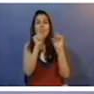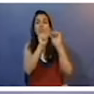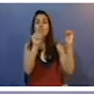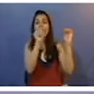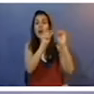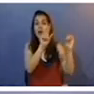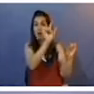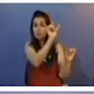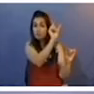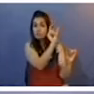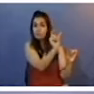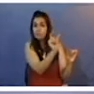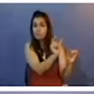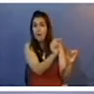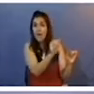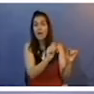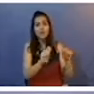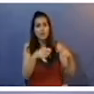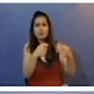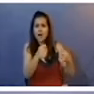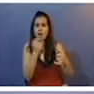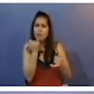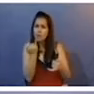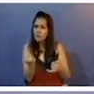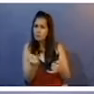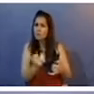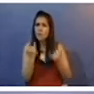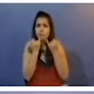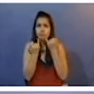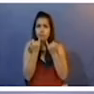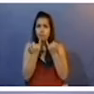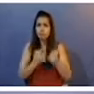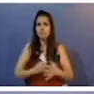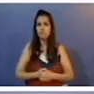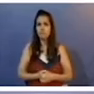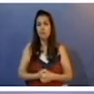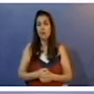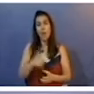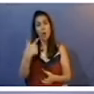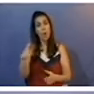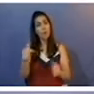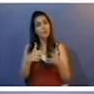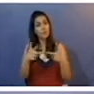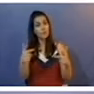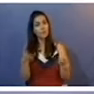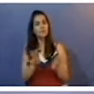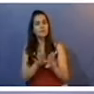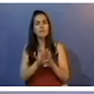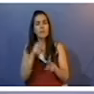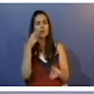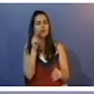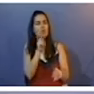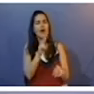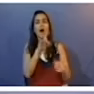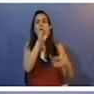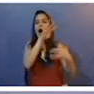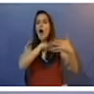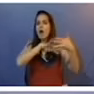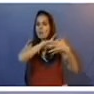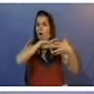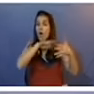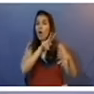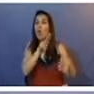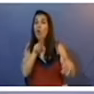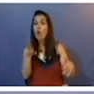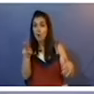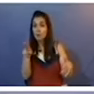tabela periódica que ela já te dá essa informação. Uma outra coisa que a gente pode olhar na tabela no momento é o nome do